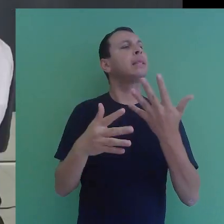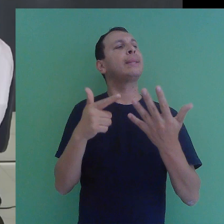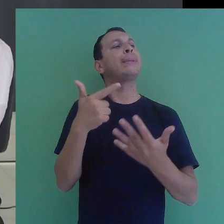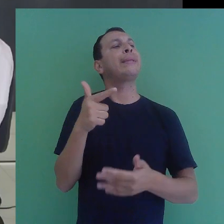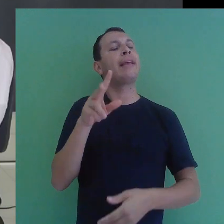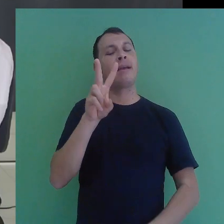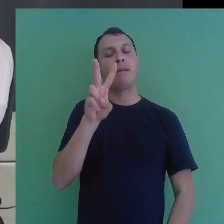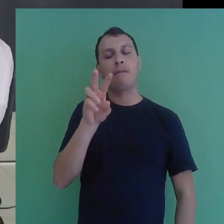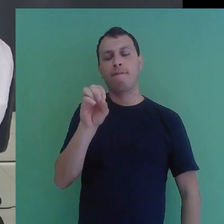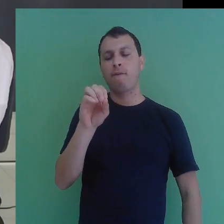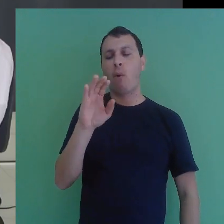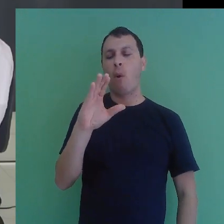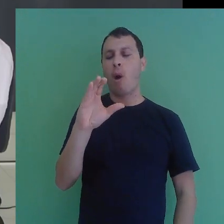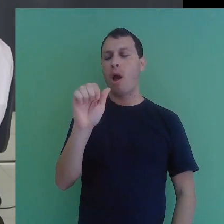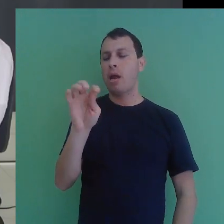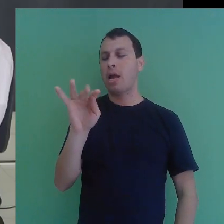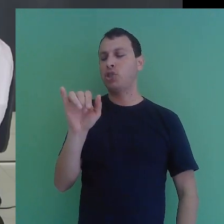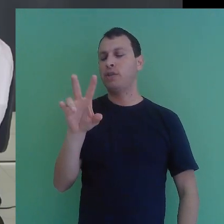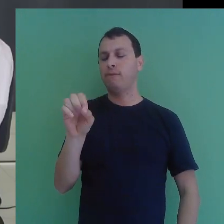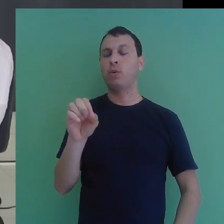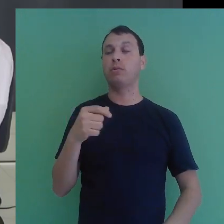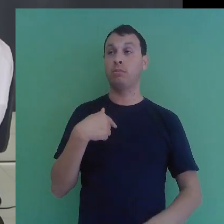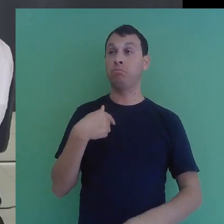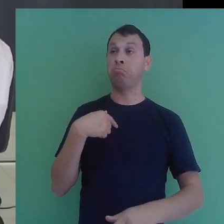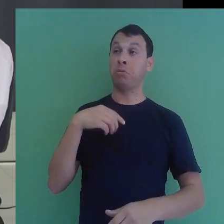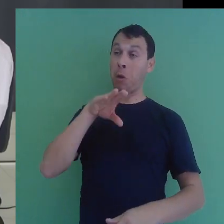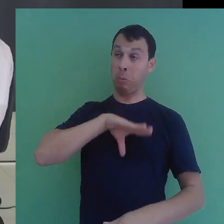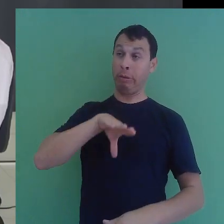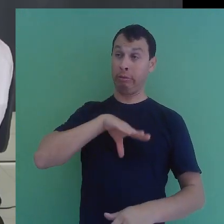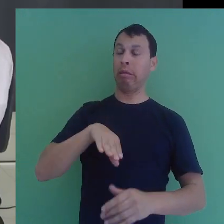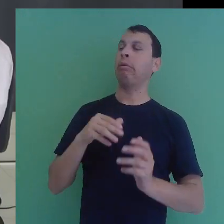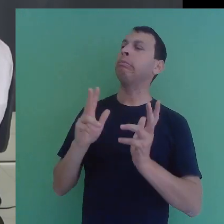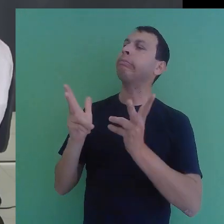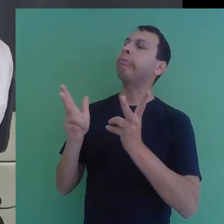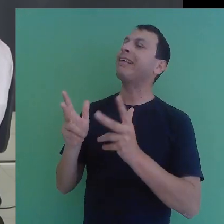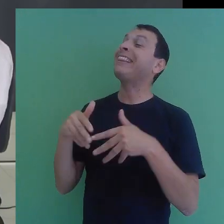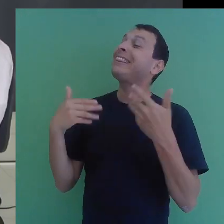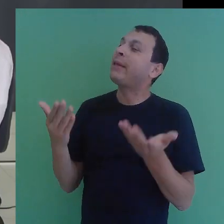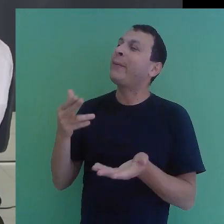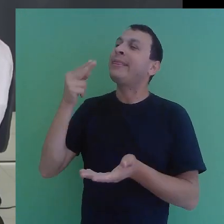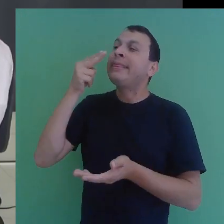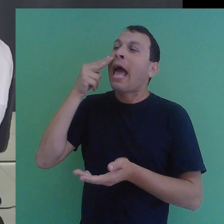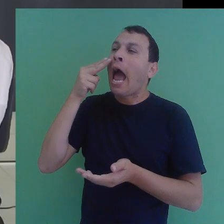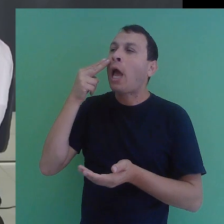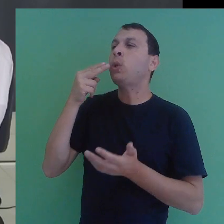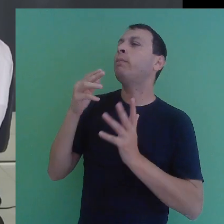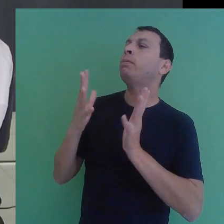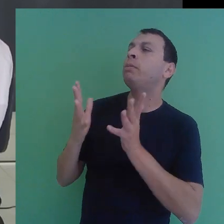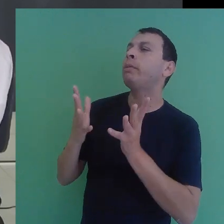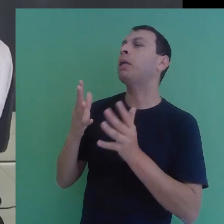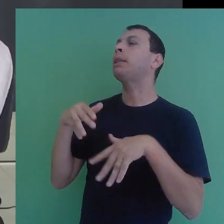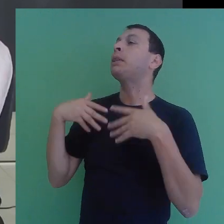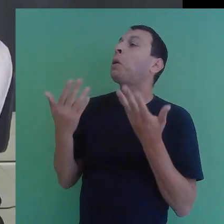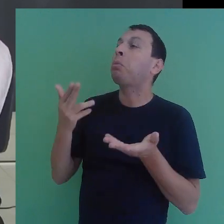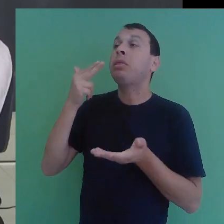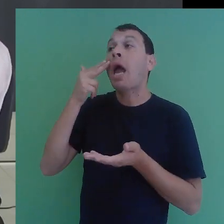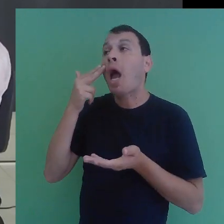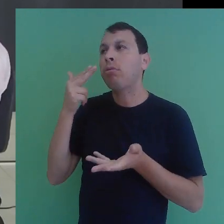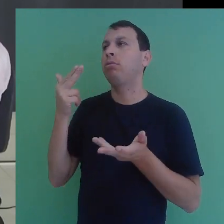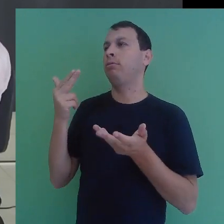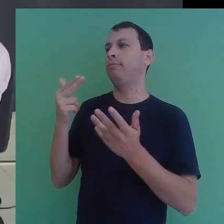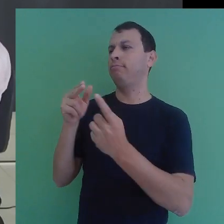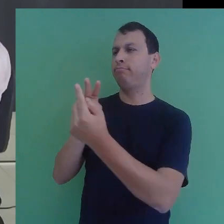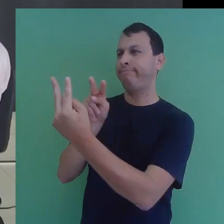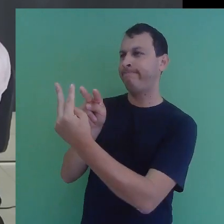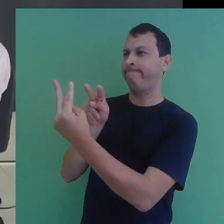né? Ou seja, quando eu estou conversando com o Daito, eu falo assim, então Daito, eu estava falando com você, na língua de sinais eu não chego pro Daito